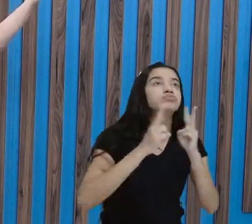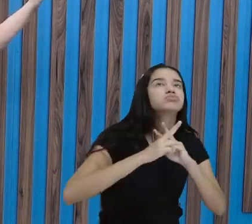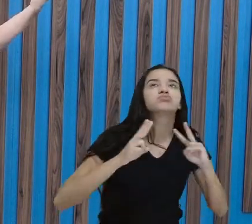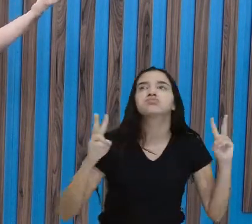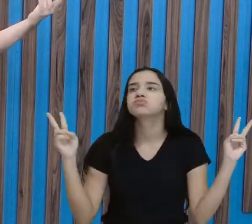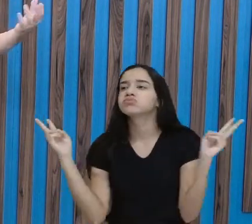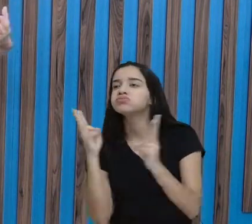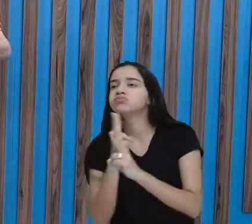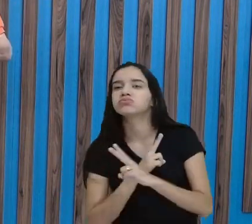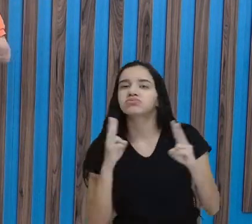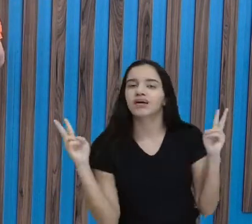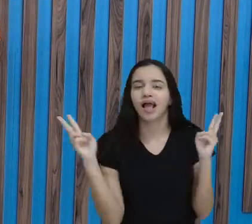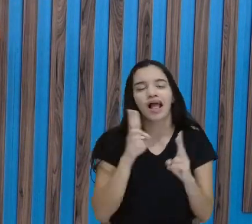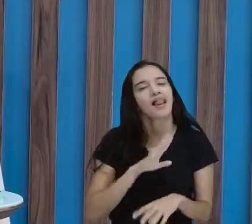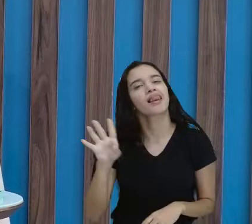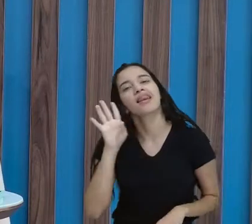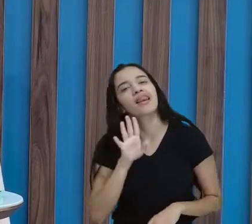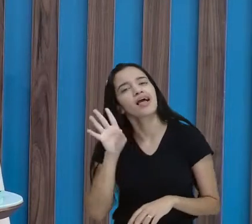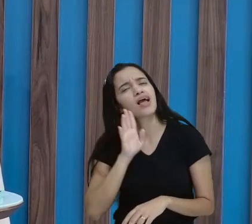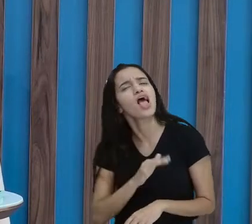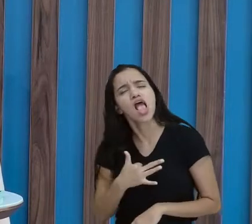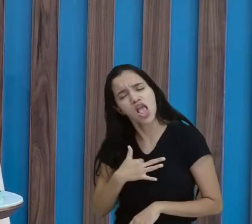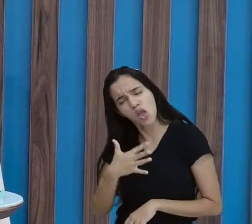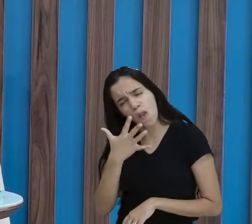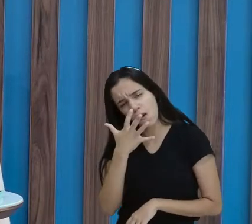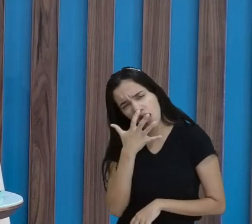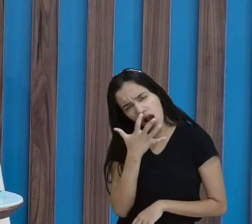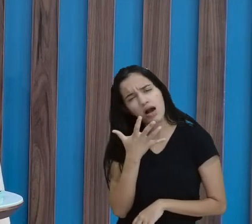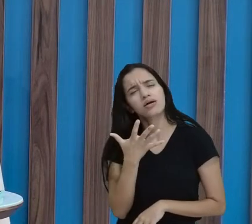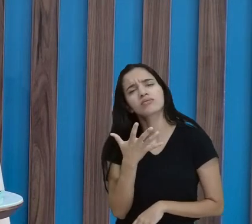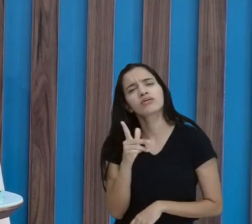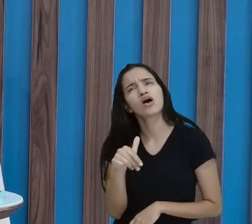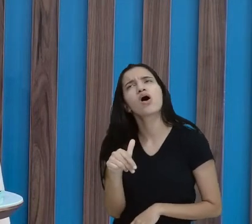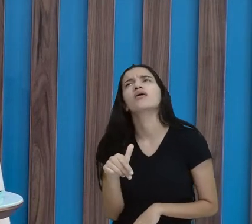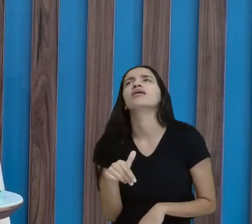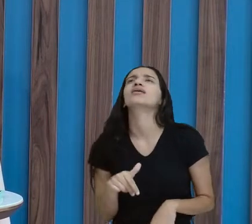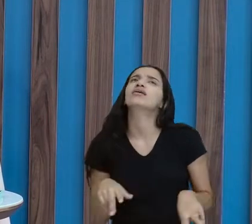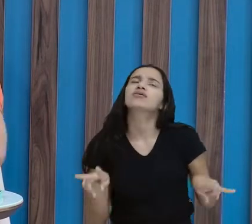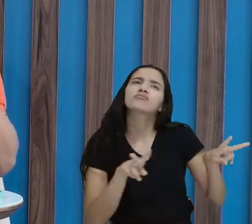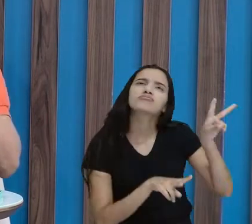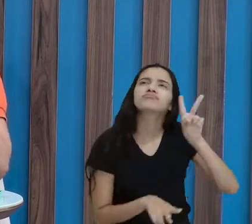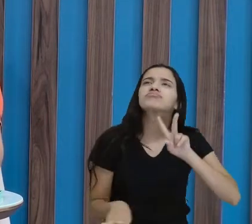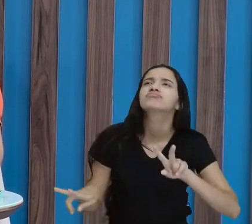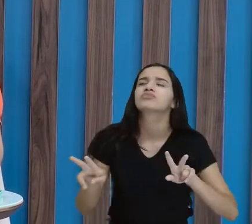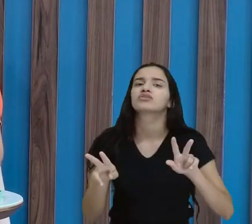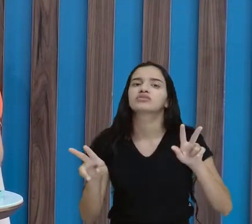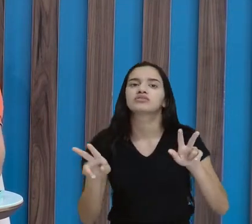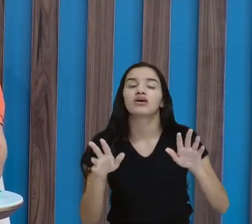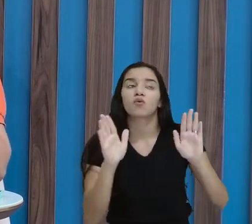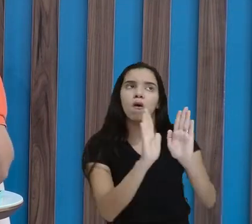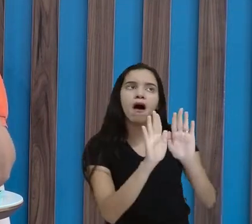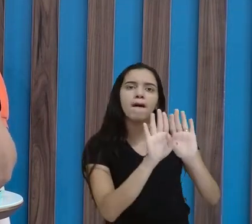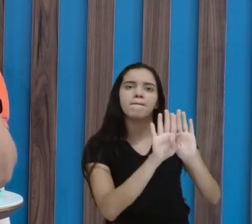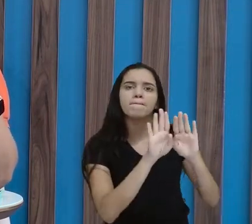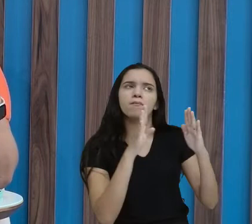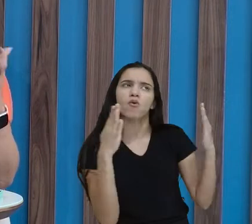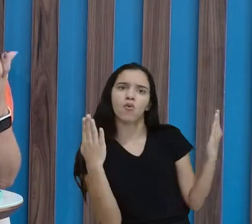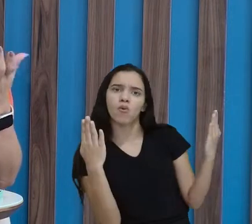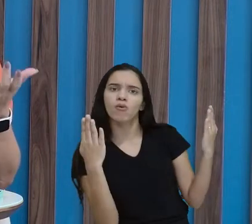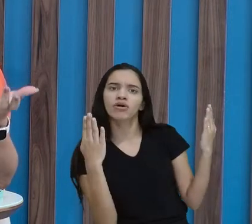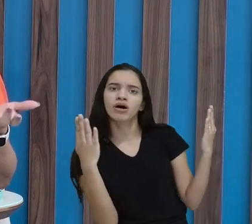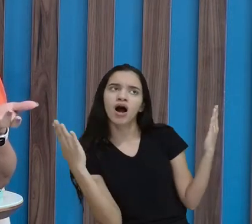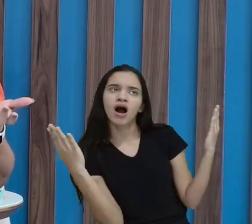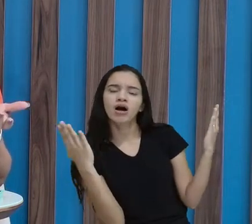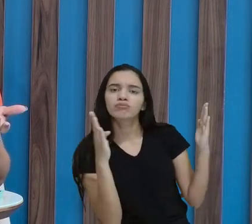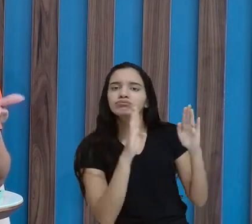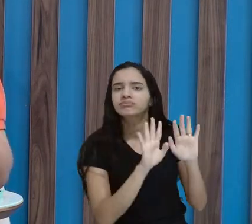né? Isso foi legal. Eu até fiquei impressionada. Eu digo, será que ele está com as portas fechadas, né? Para estar a questão do vento e